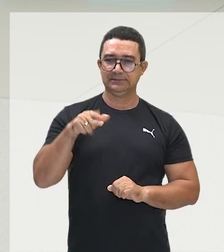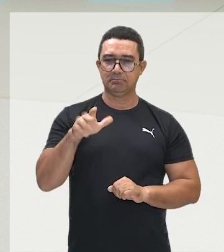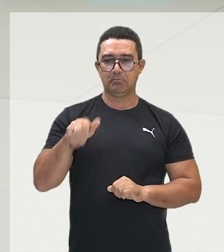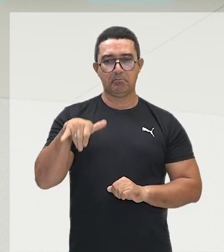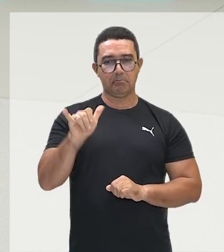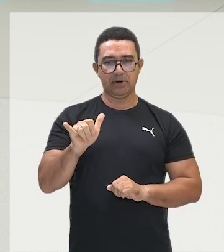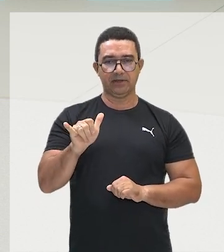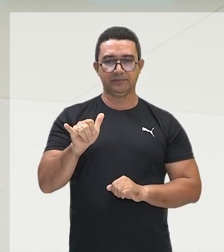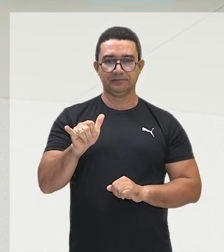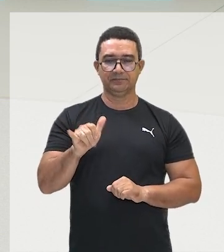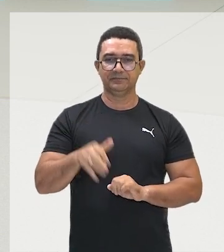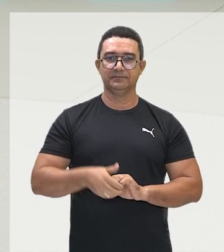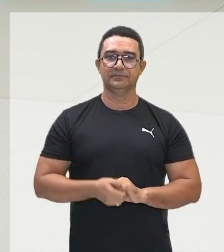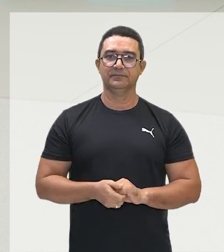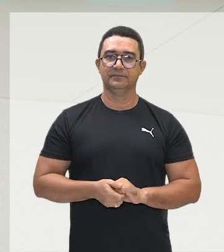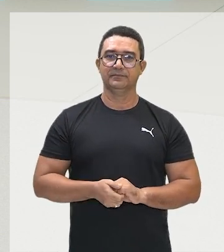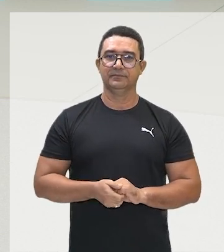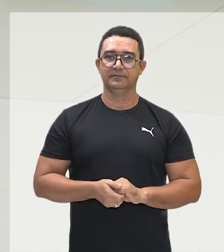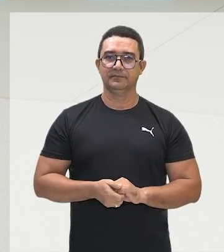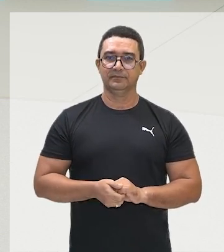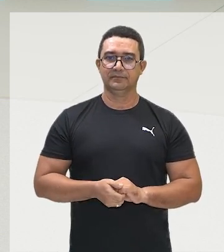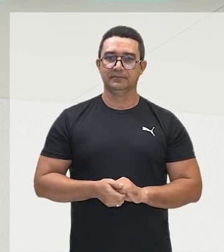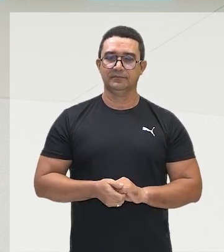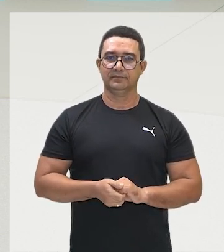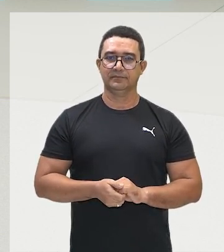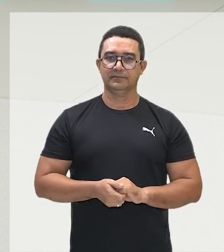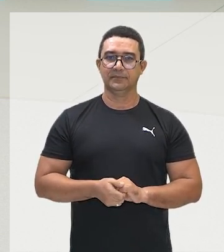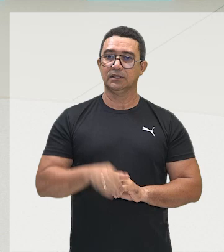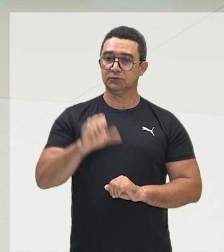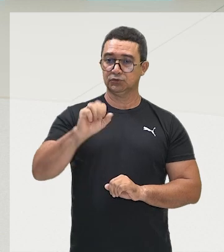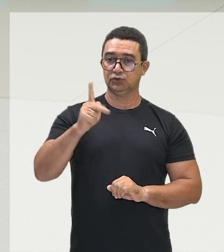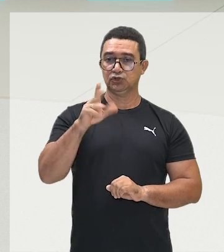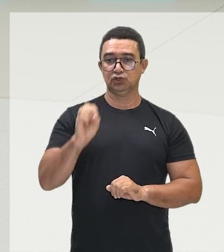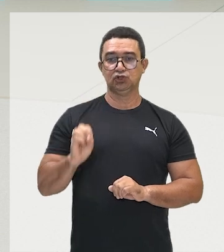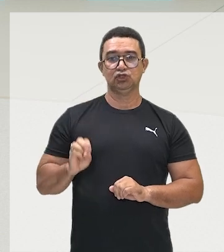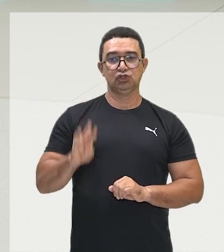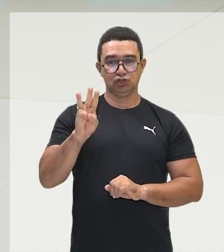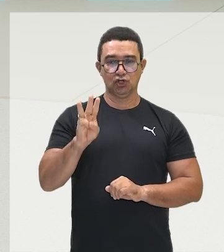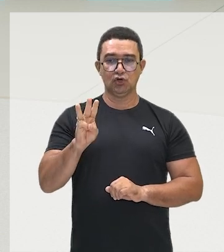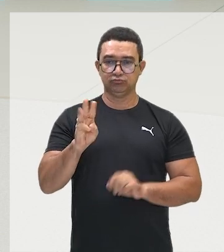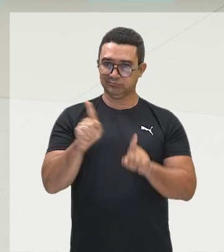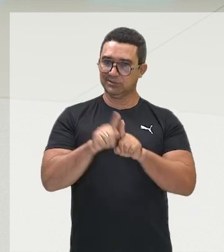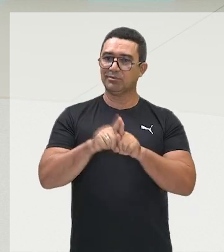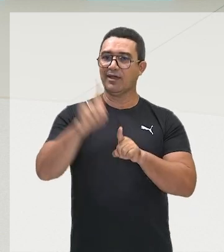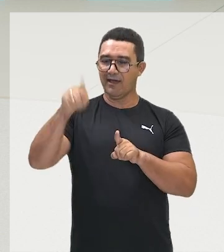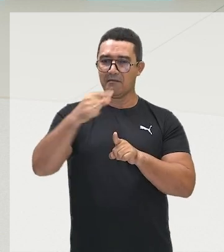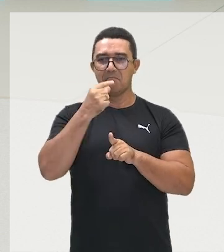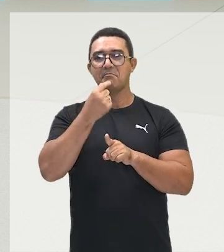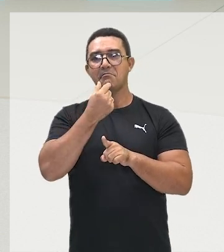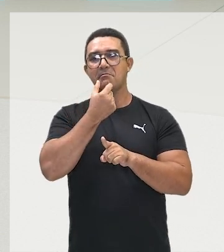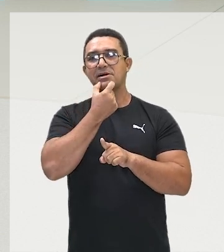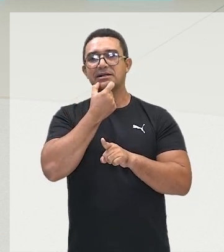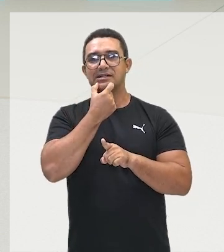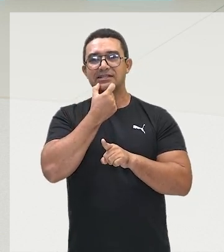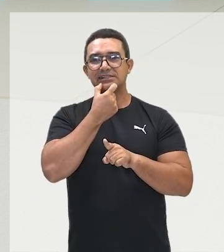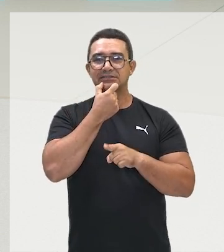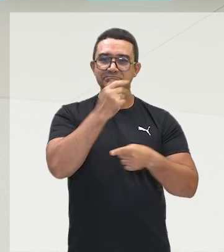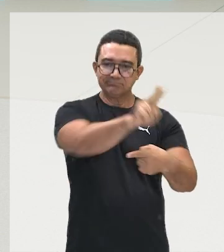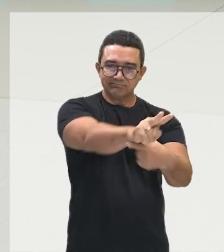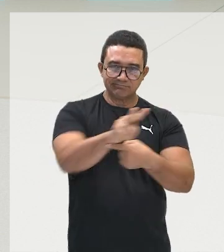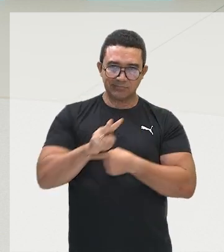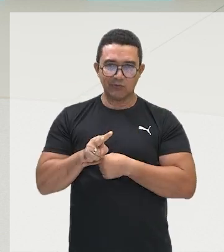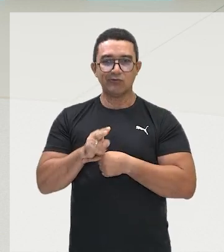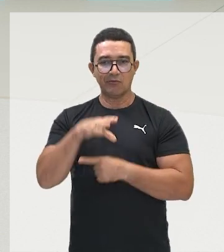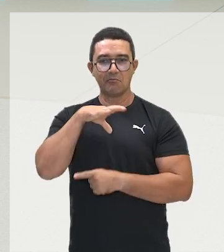né? Spray é uma palavra que nós utilizamos bastante. Show, também um estrangeirismo, uma palavra que foi importada do inglês